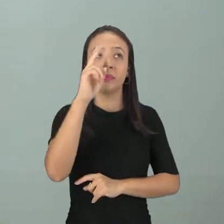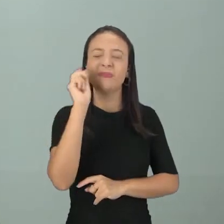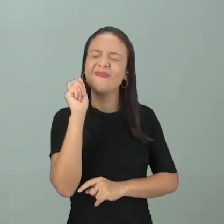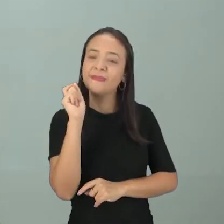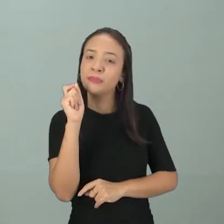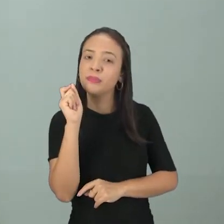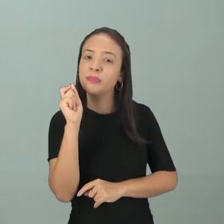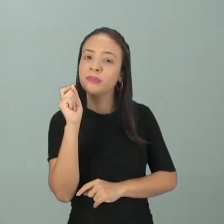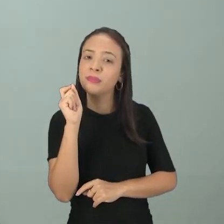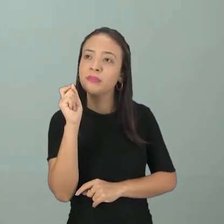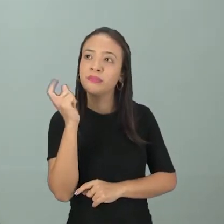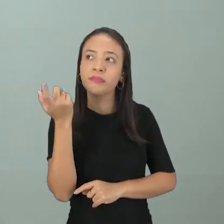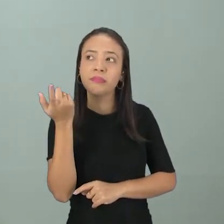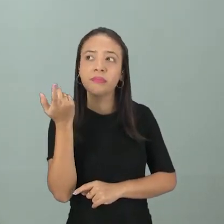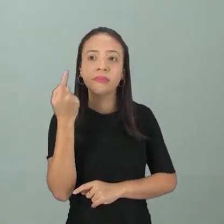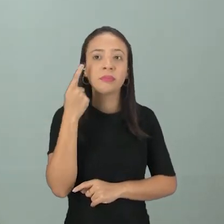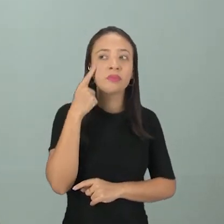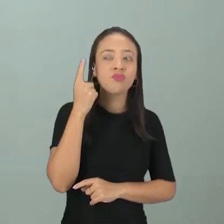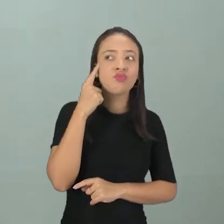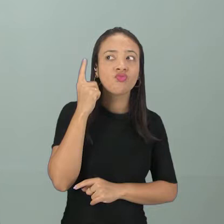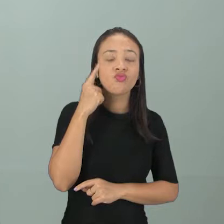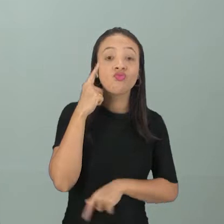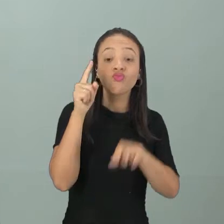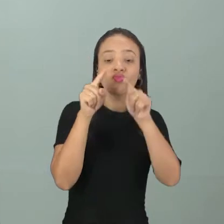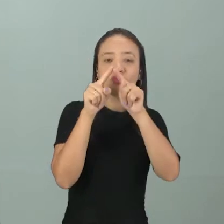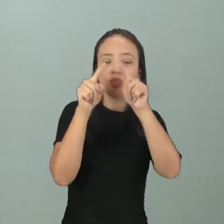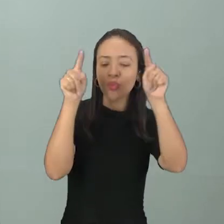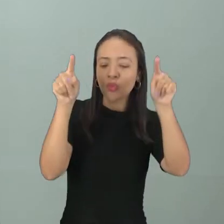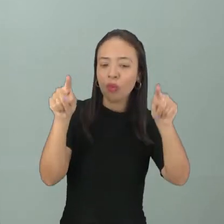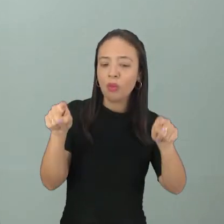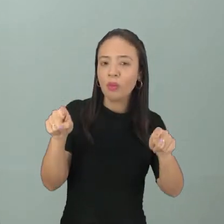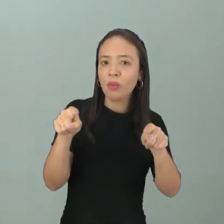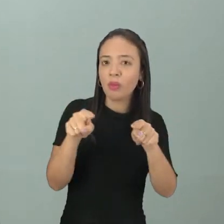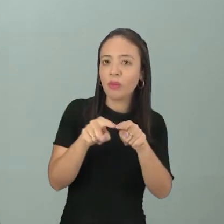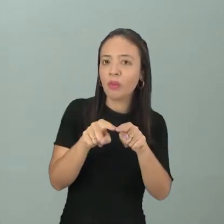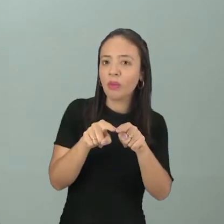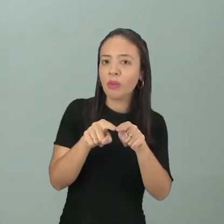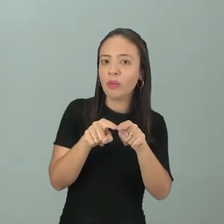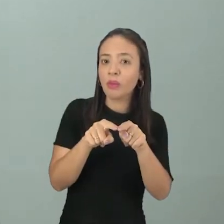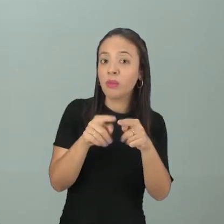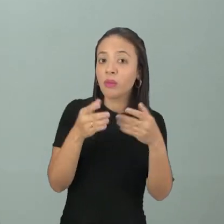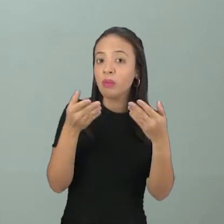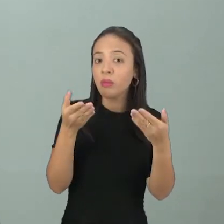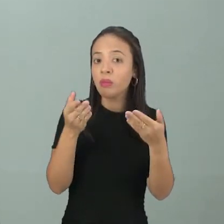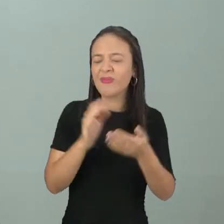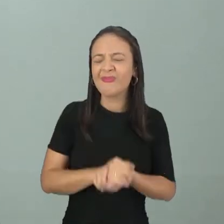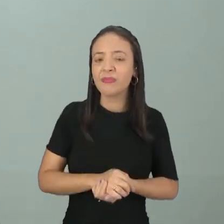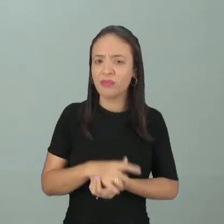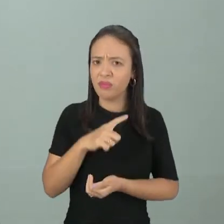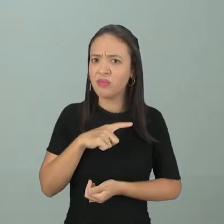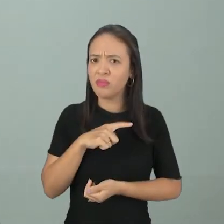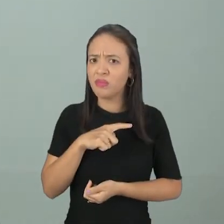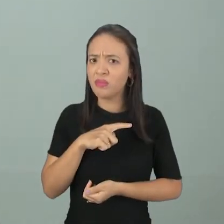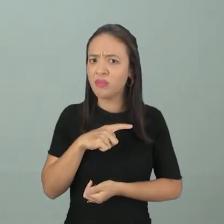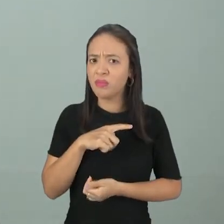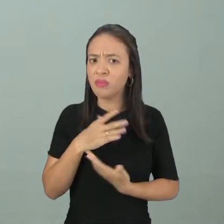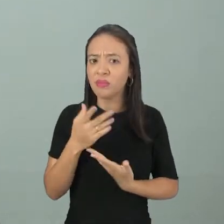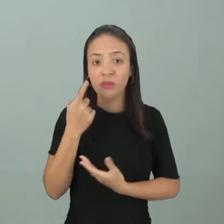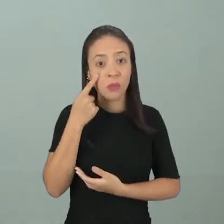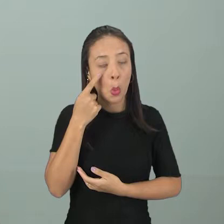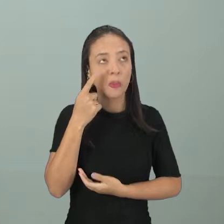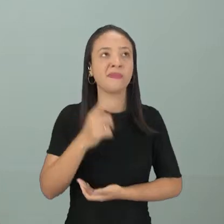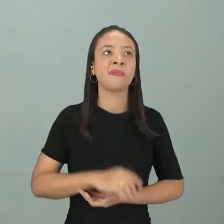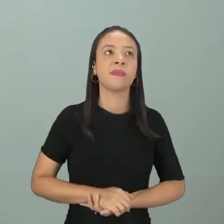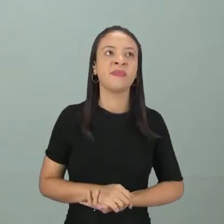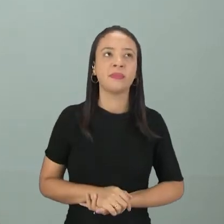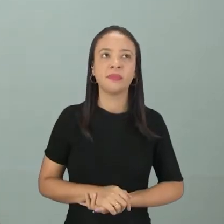a uma forma quadrada. A uma forma quadrada. Temos algum? Vamos